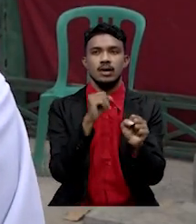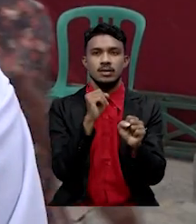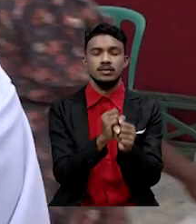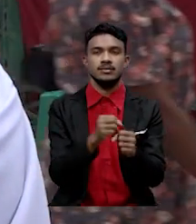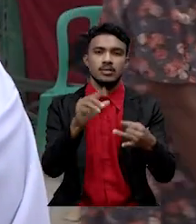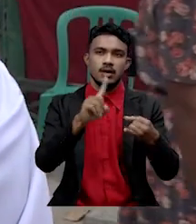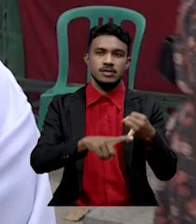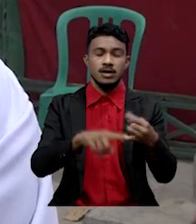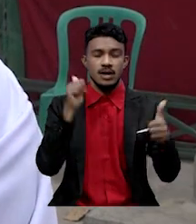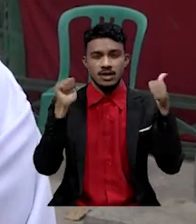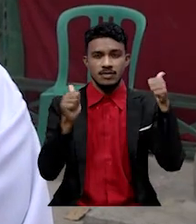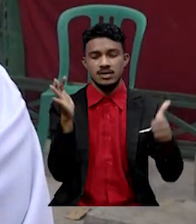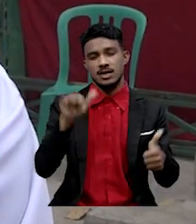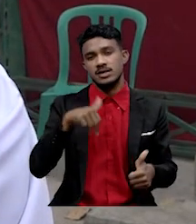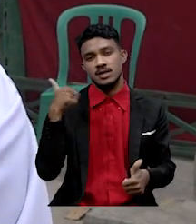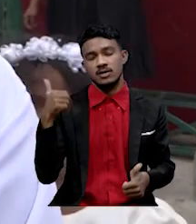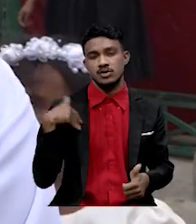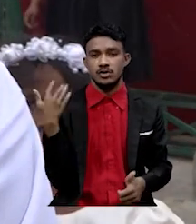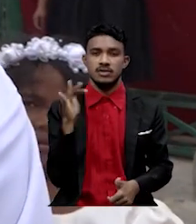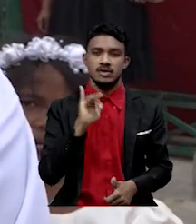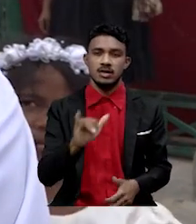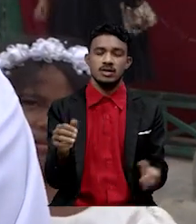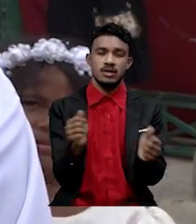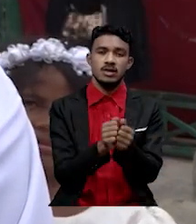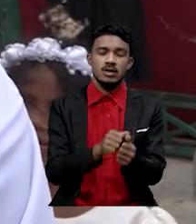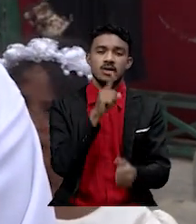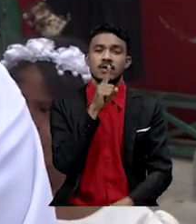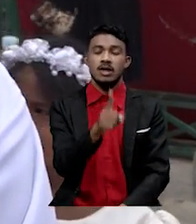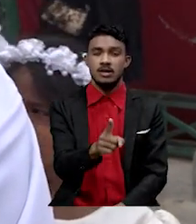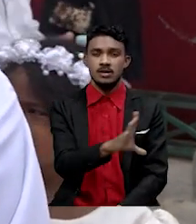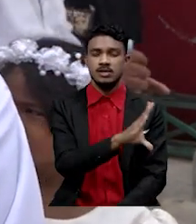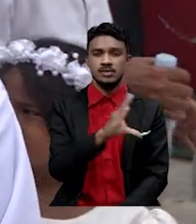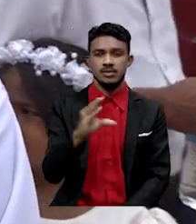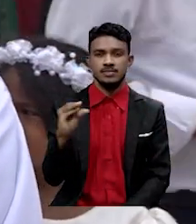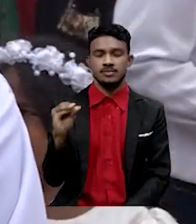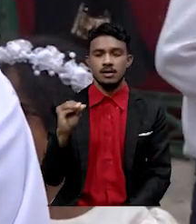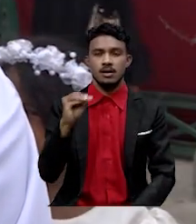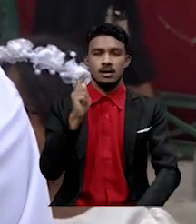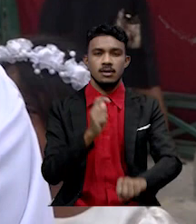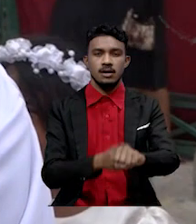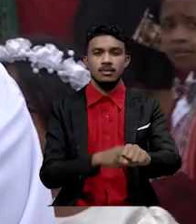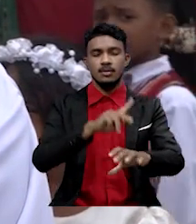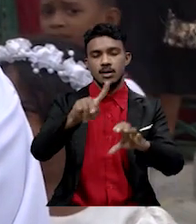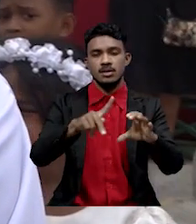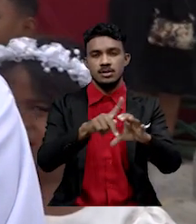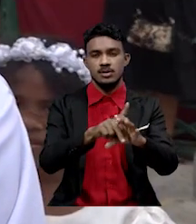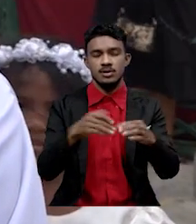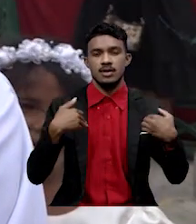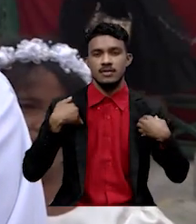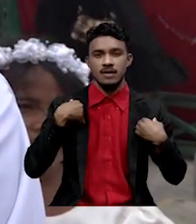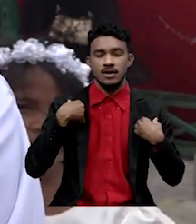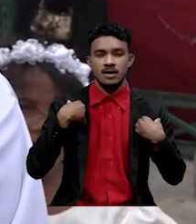Foi atividade de Circelo, como a jovem Cira. Teve durante a participação e a grupo